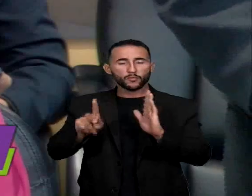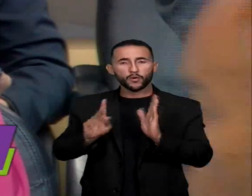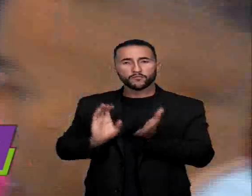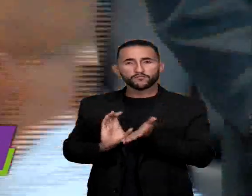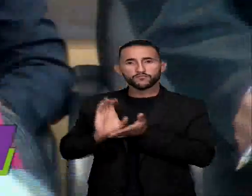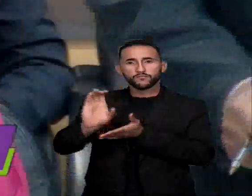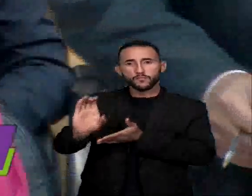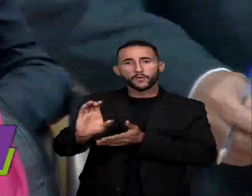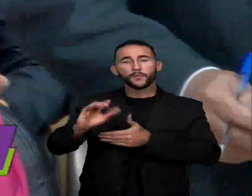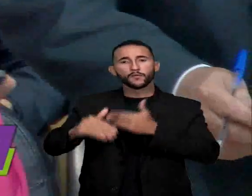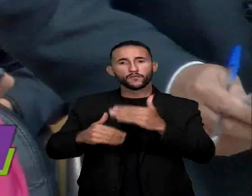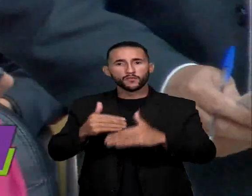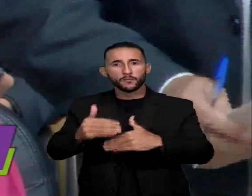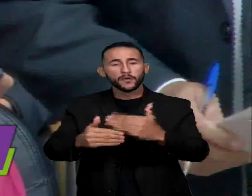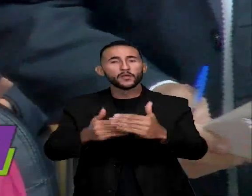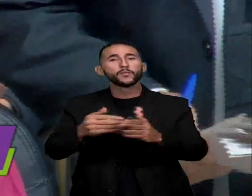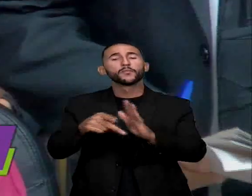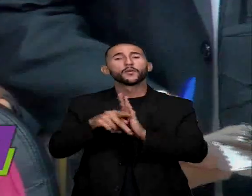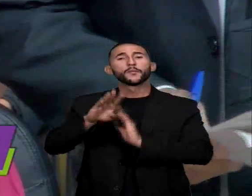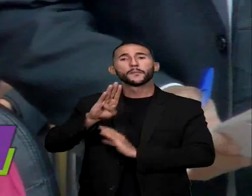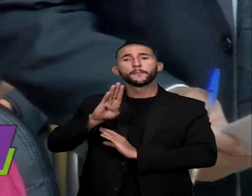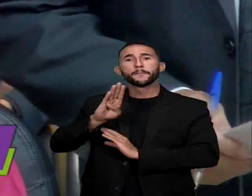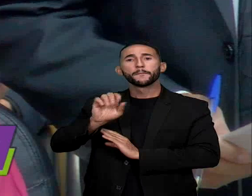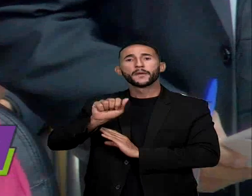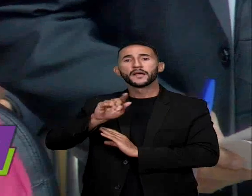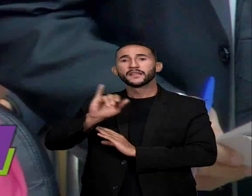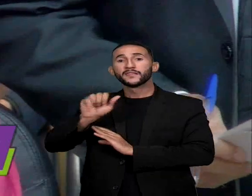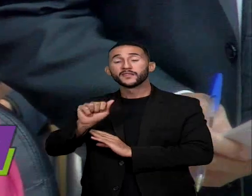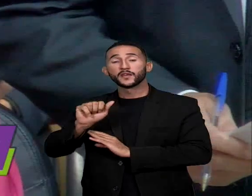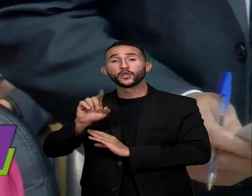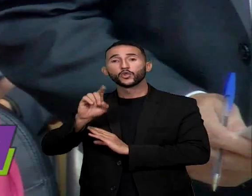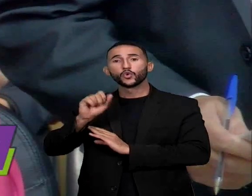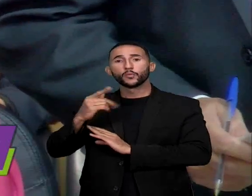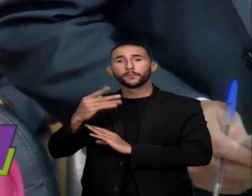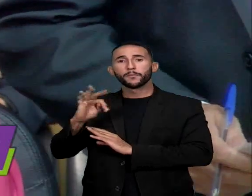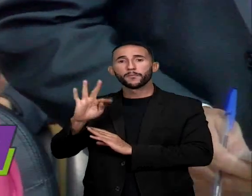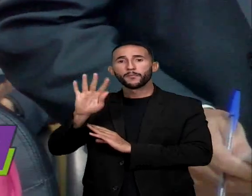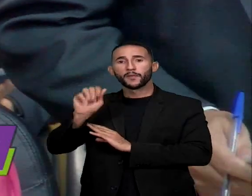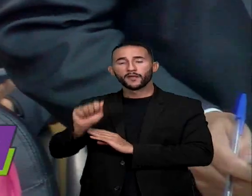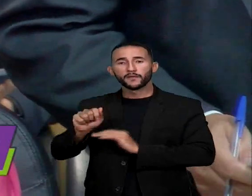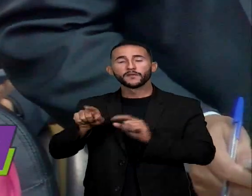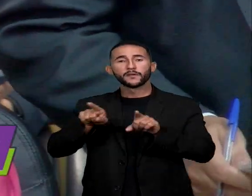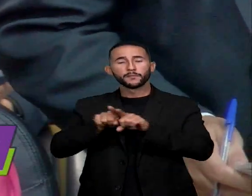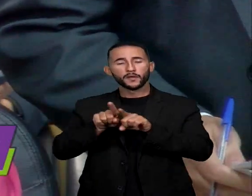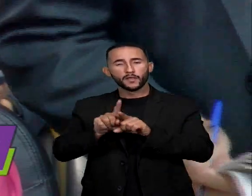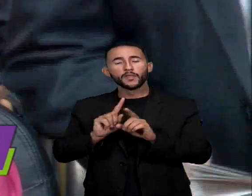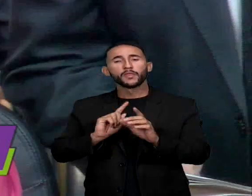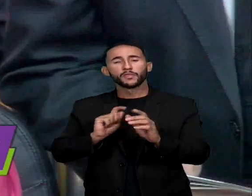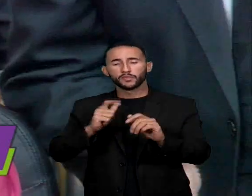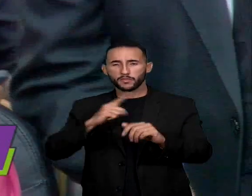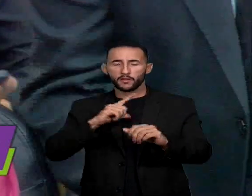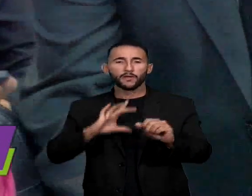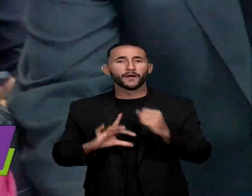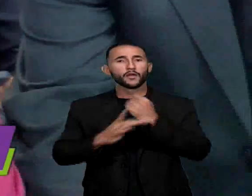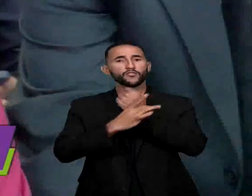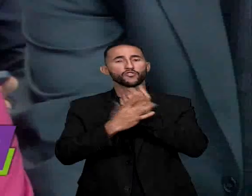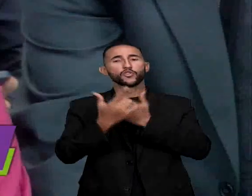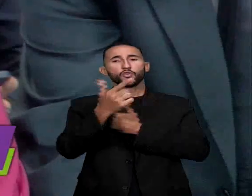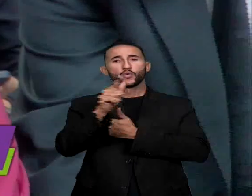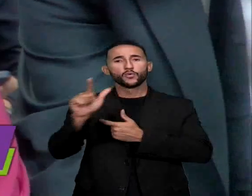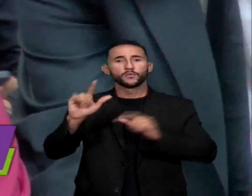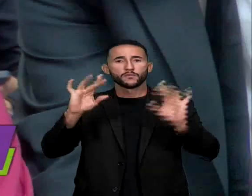para o desenvolvimento da Bacia do Prata F Plata e a oferecer garantias e da outras providências